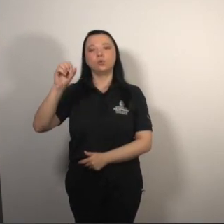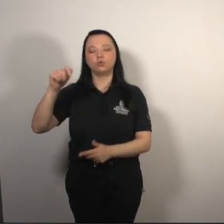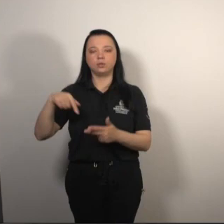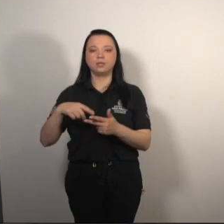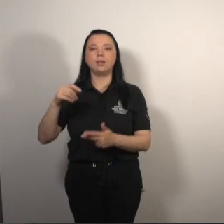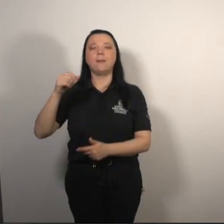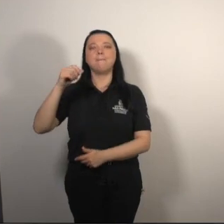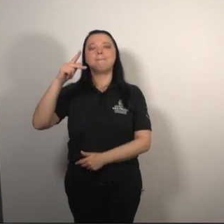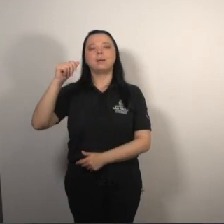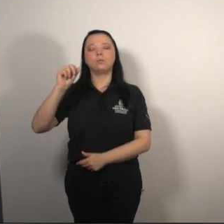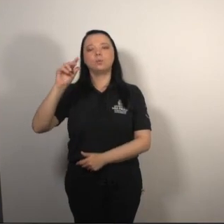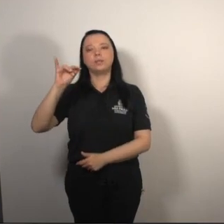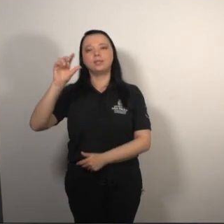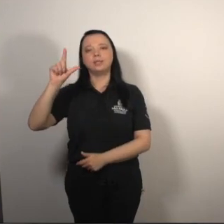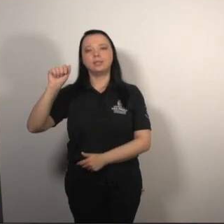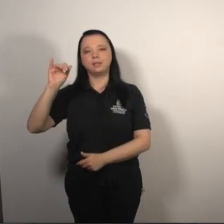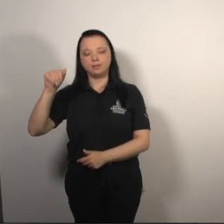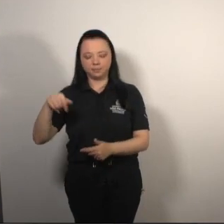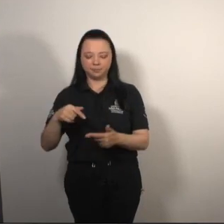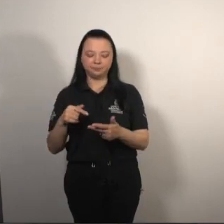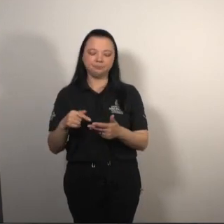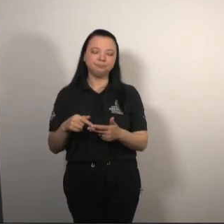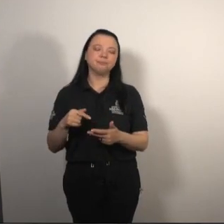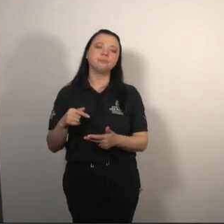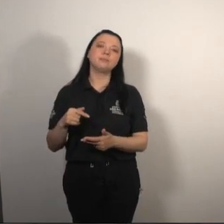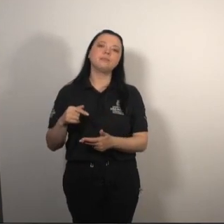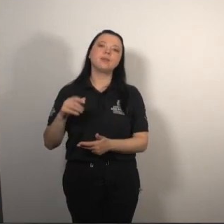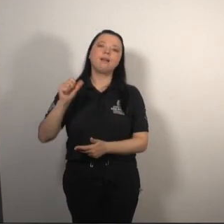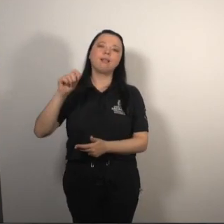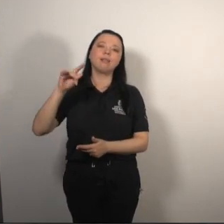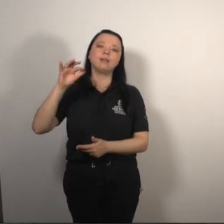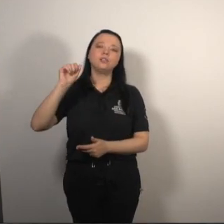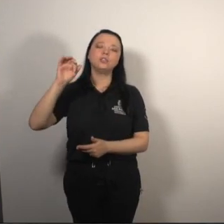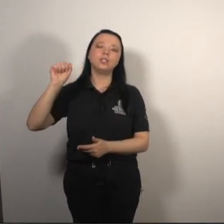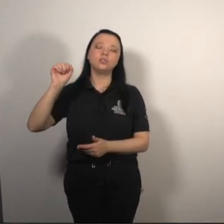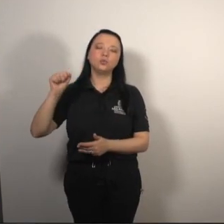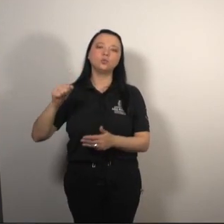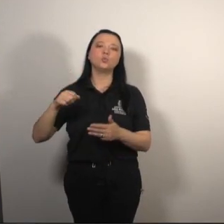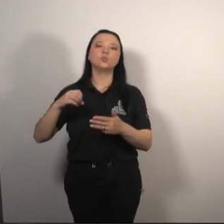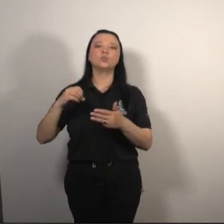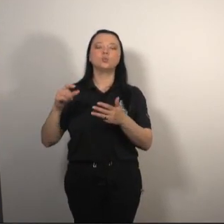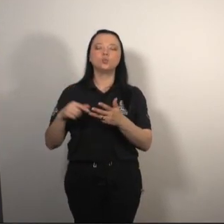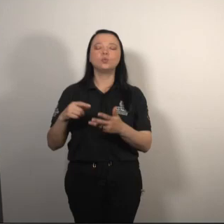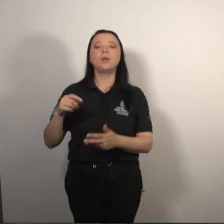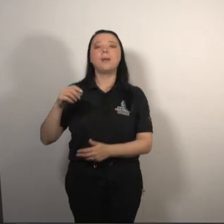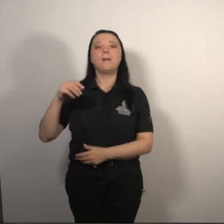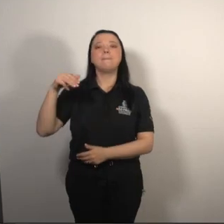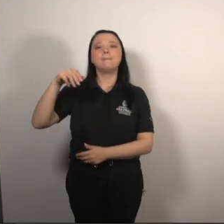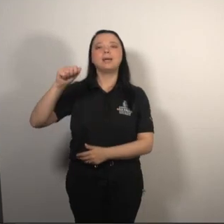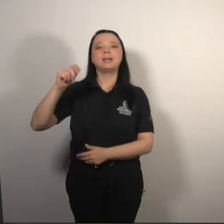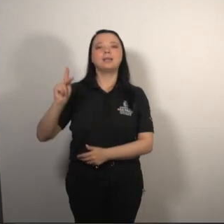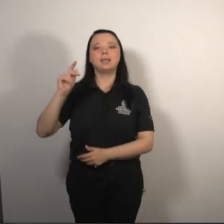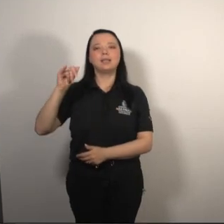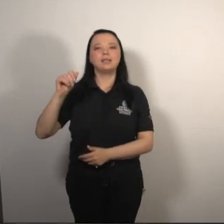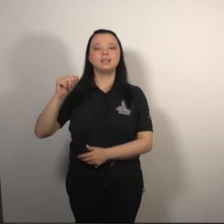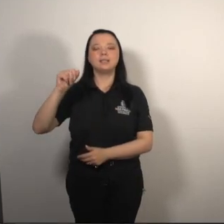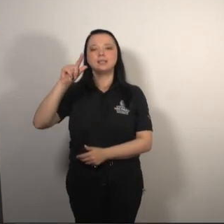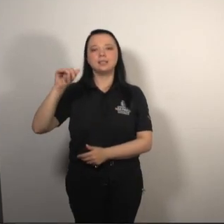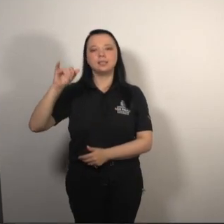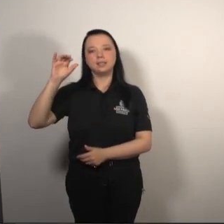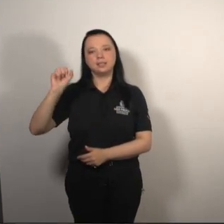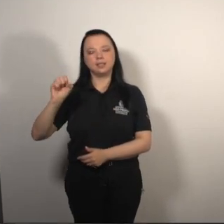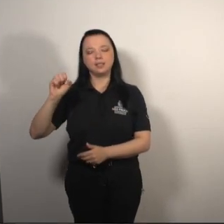Dona Paulina, Austragésio de Ataíde, Complexo Viário Escola de Engenharia Mackenzie, que é ali na Anchieta, no início